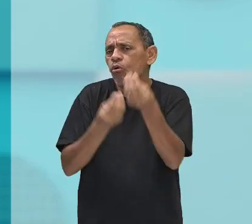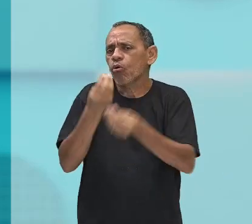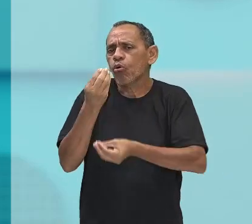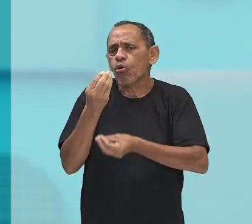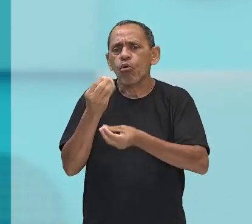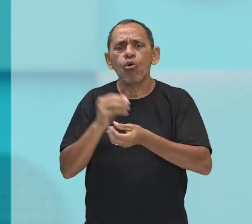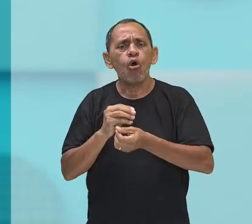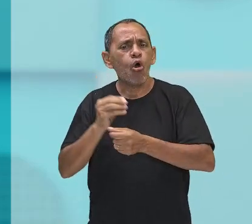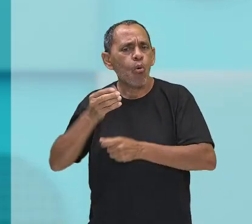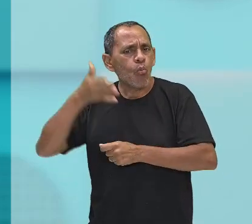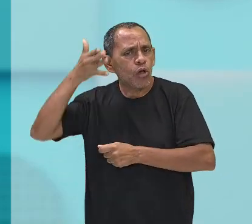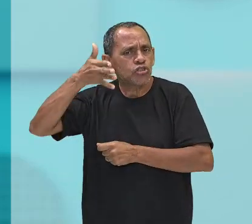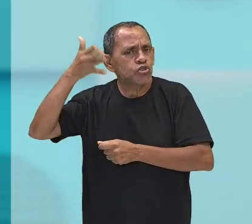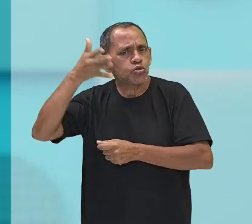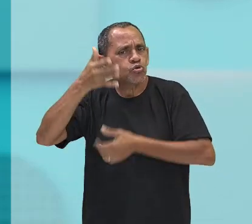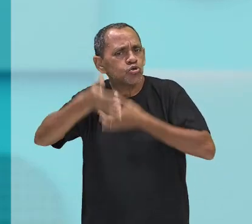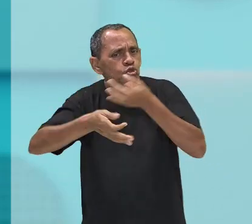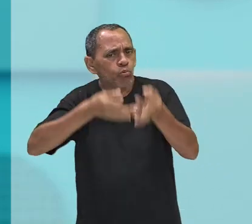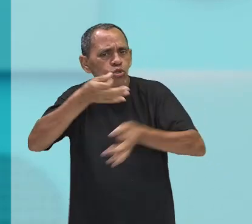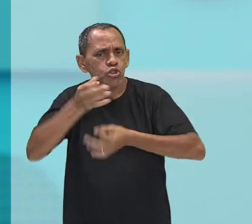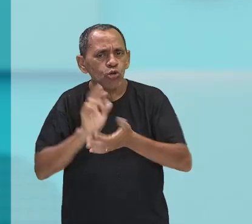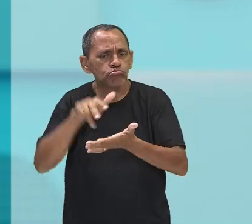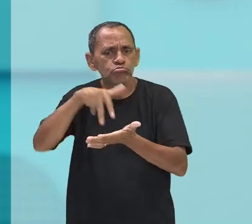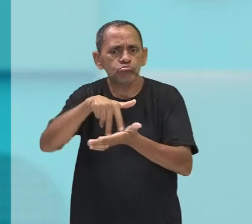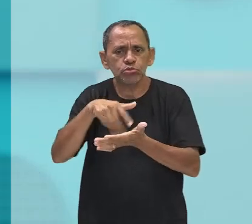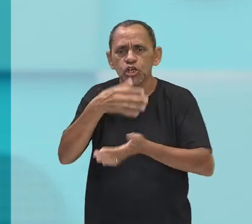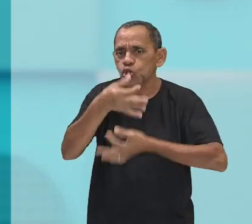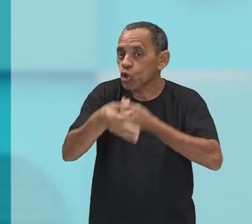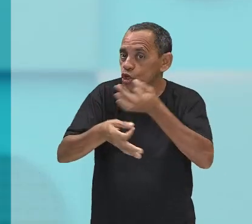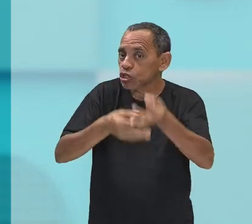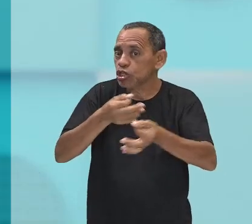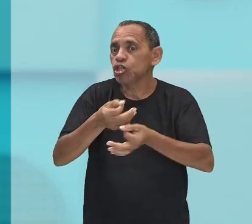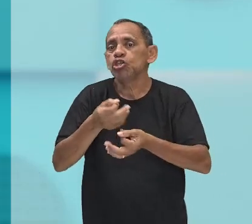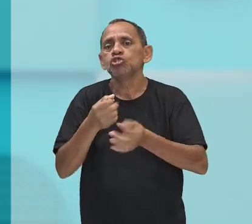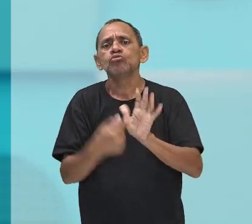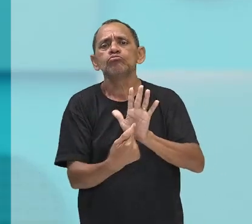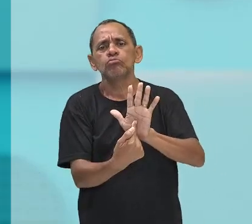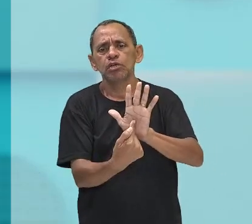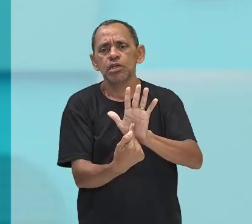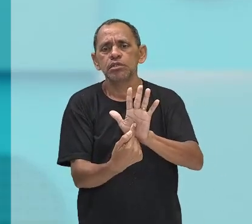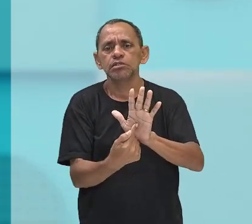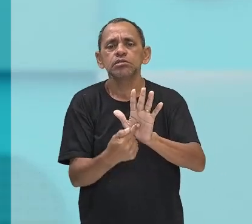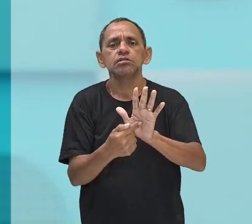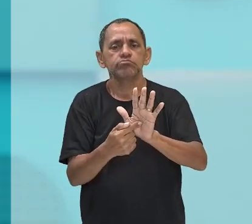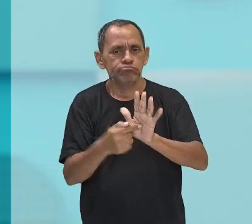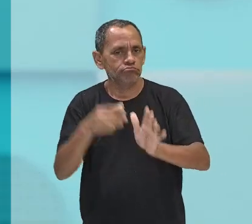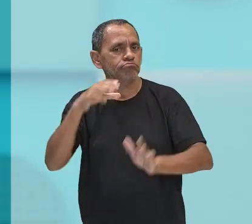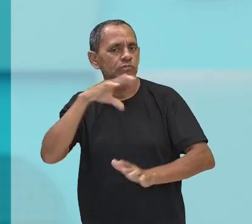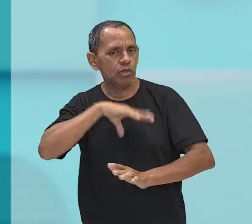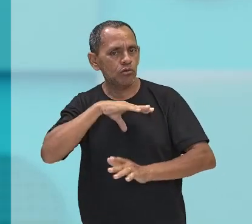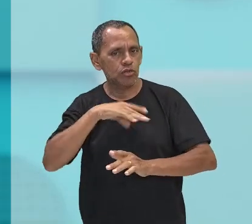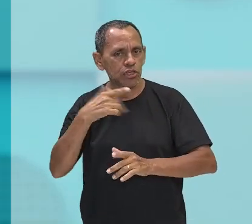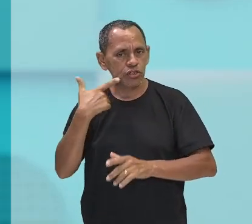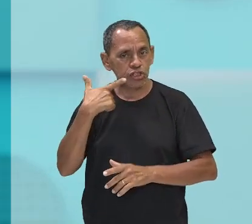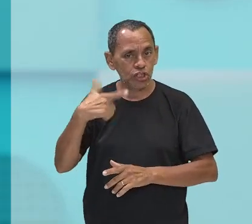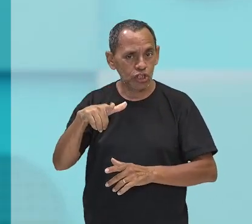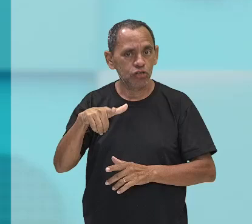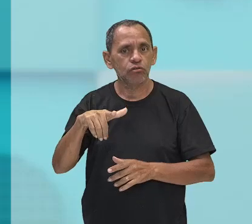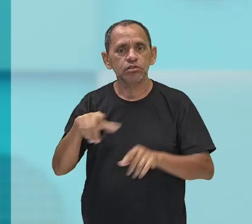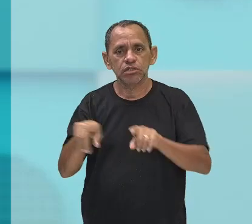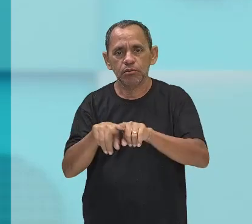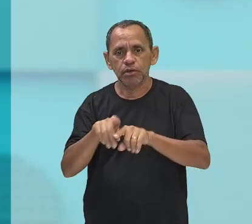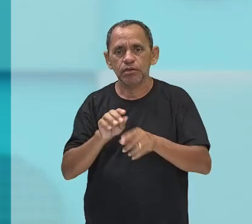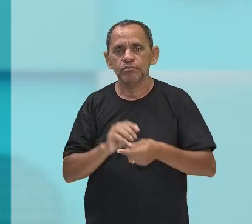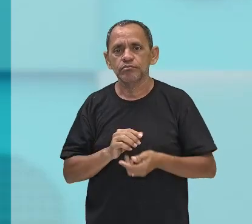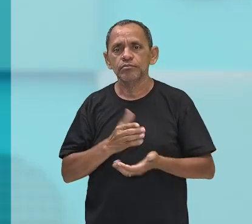de opinativos, de posicionamento crítico, eles vão aparecer aí, né, na língua portuguesa. E para isso nós vamos ver, a partir